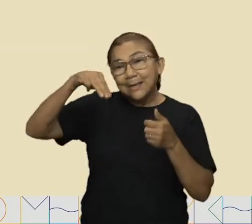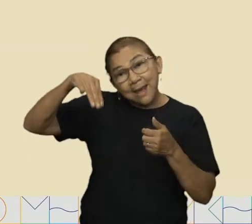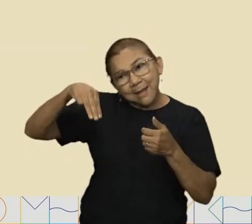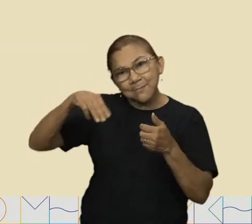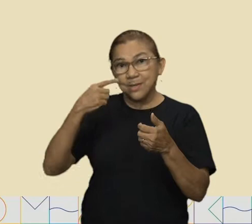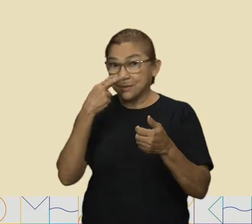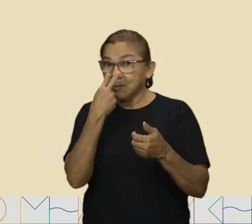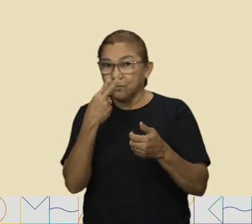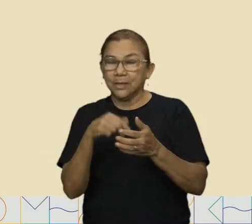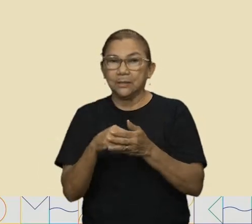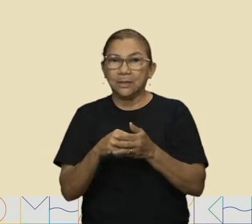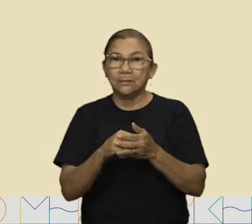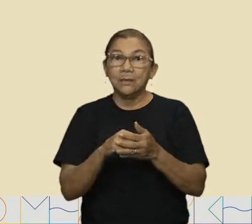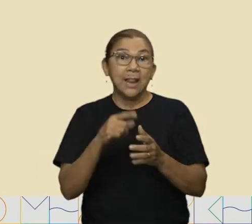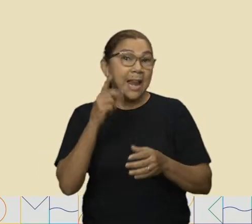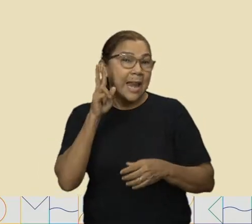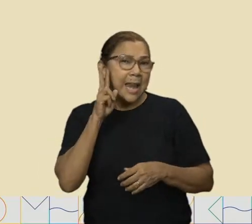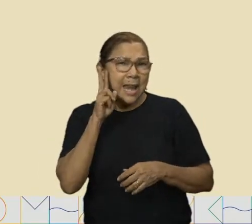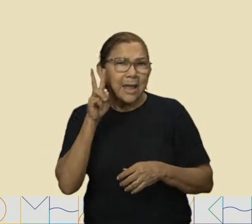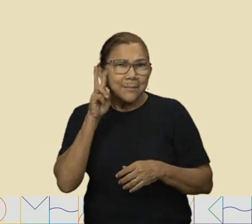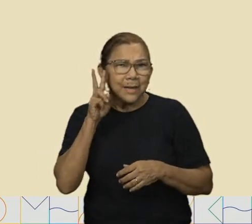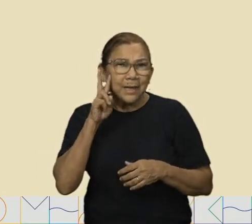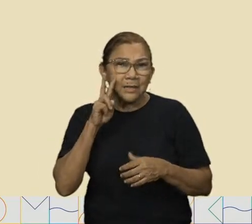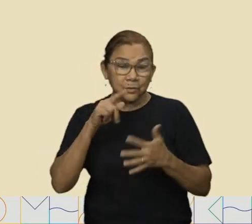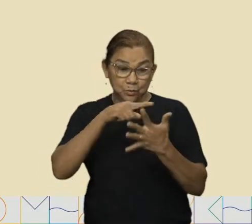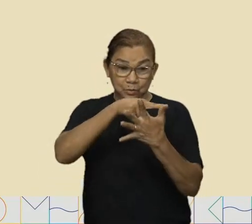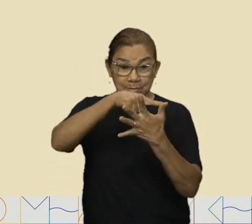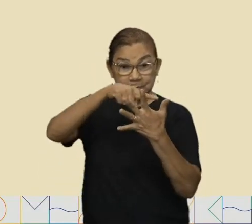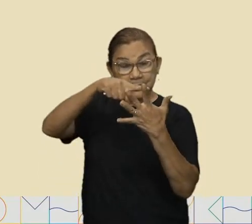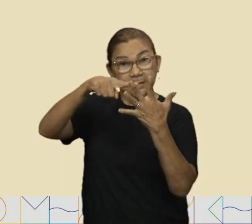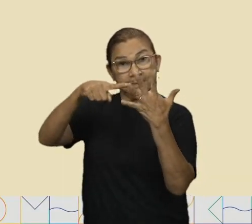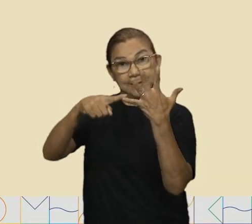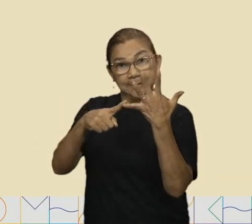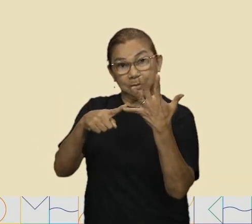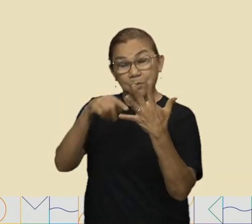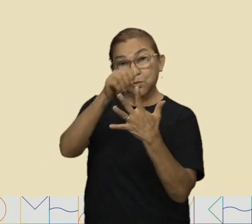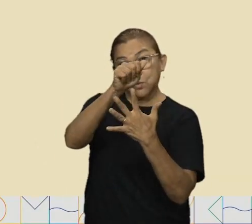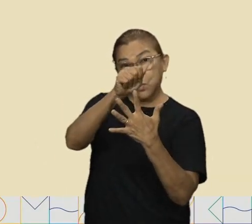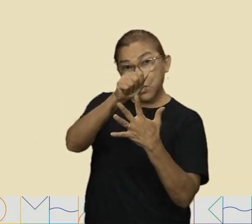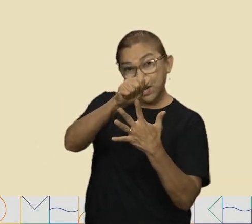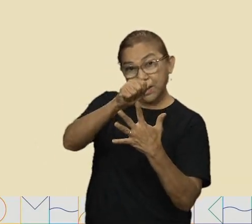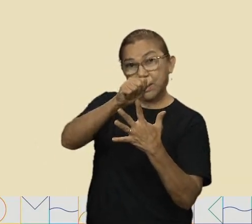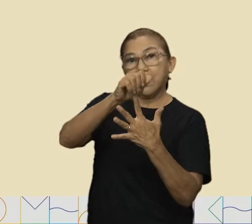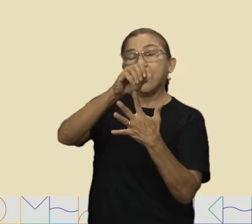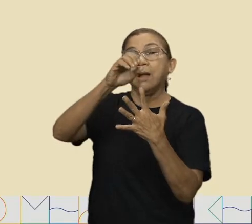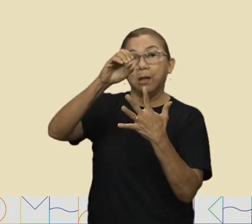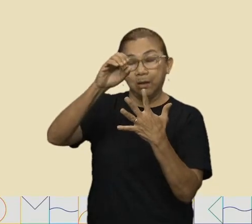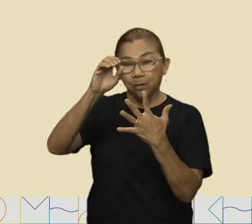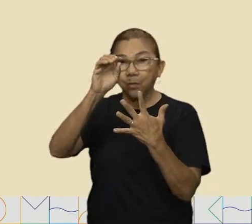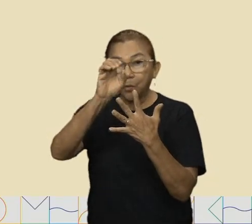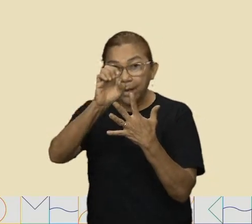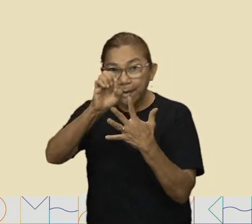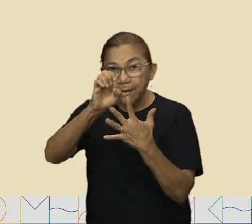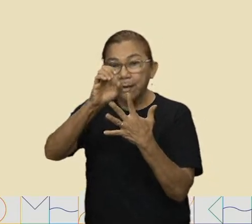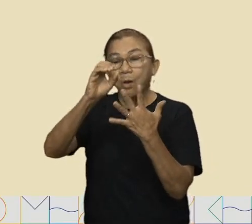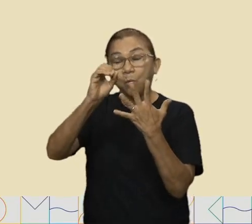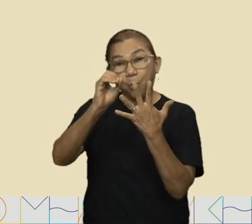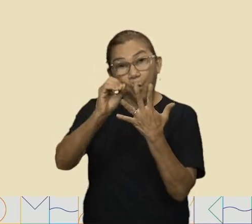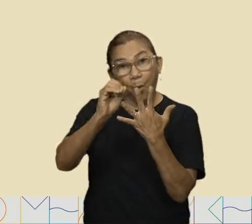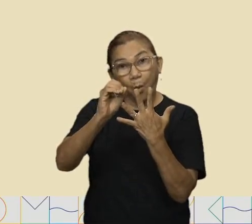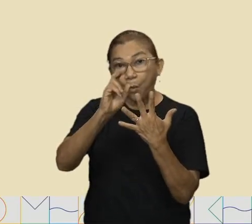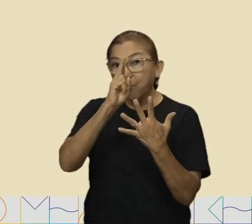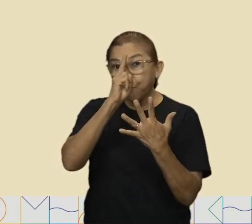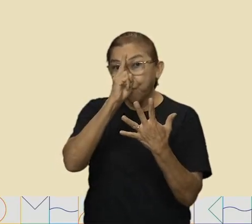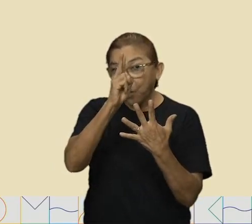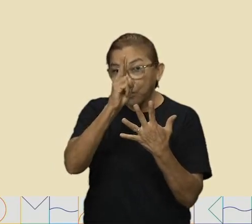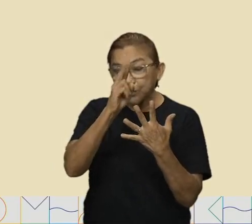são sempre mais fortes, certo? Eu conversei com vocês sobre isso. Enquanto as semivogais são pronunciadas suavemente.